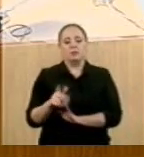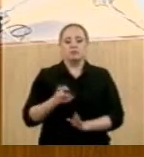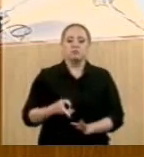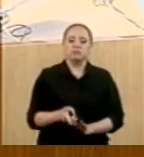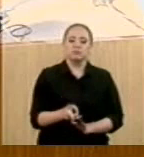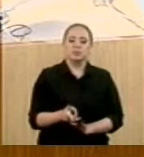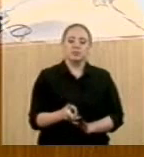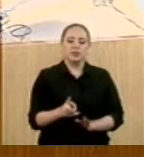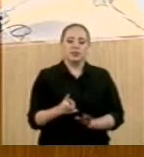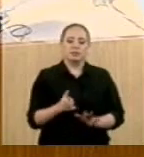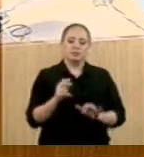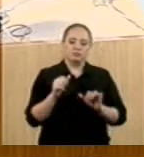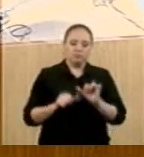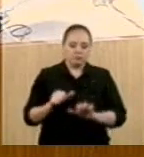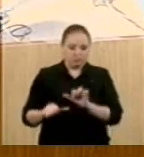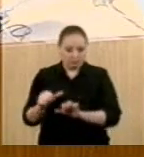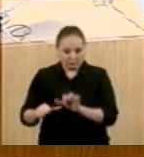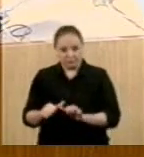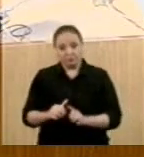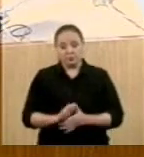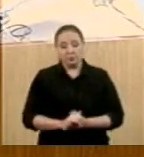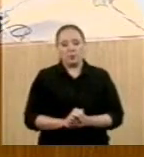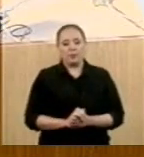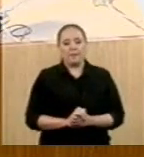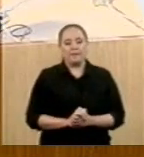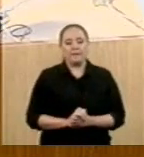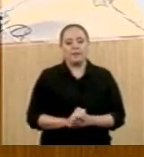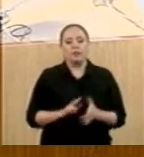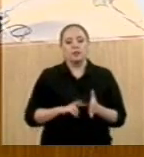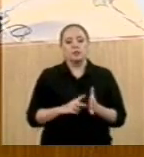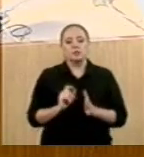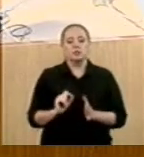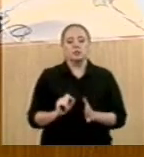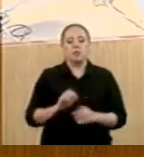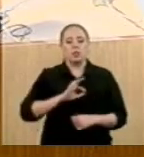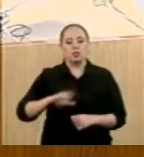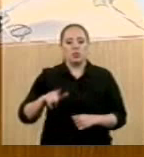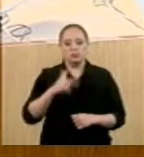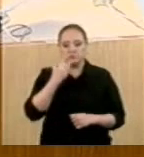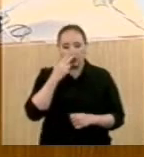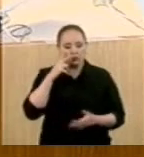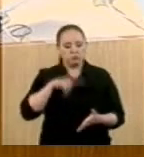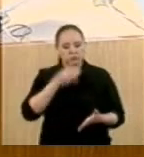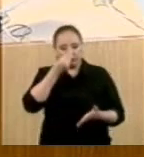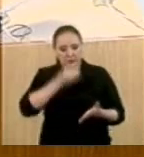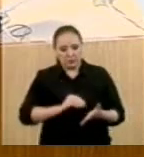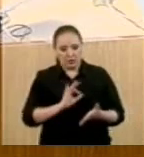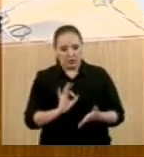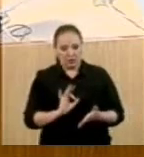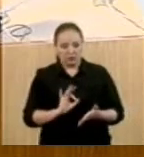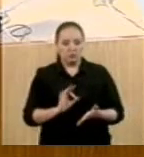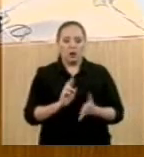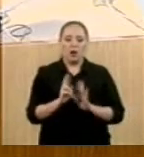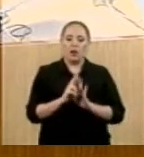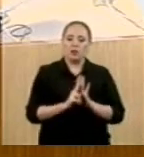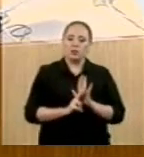permanente reconstrução. Em outras palavras, trata-se de não desconsiderar a norma